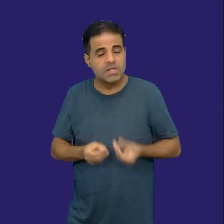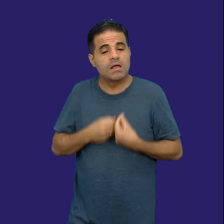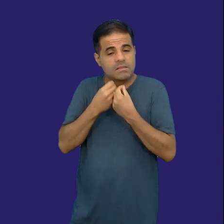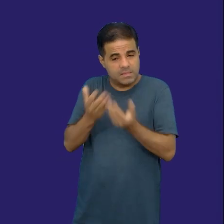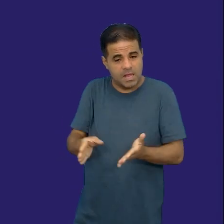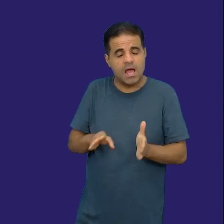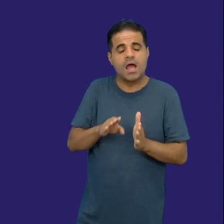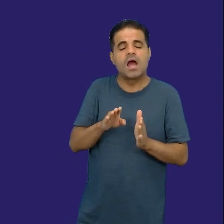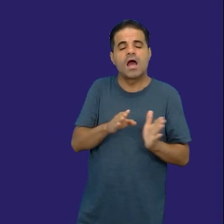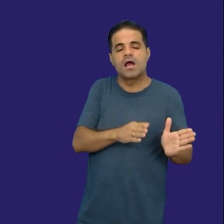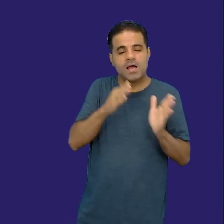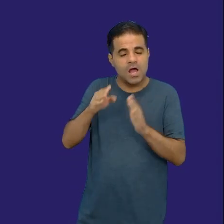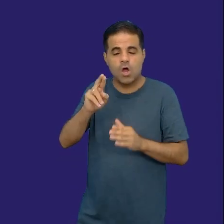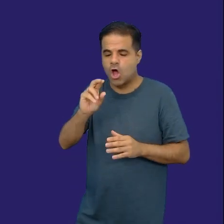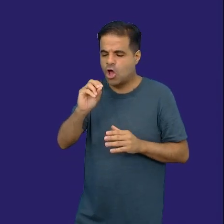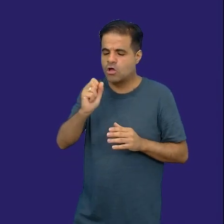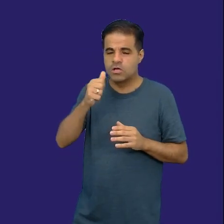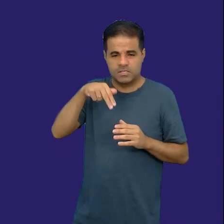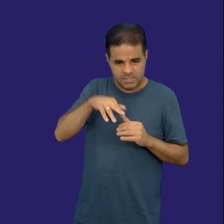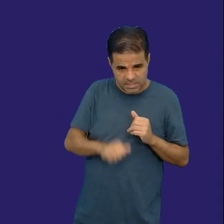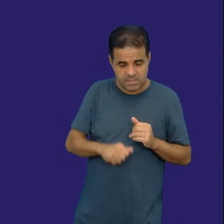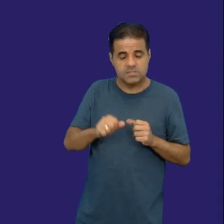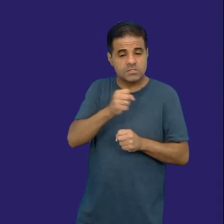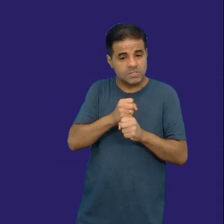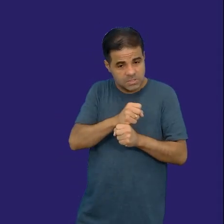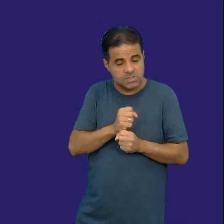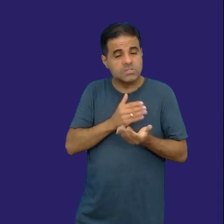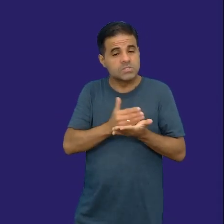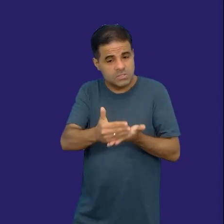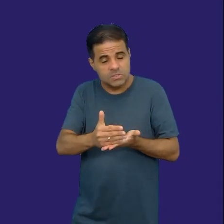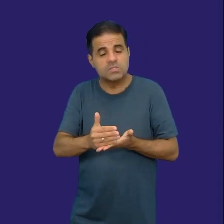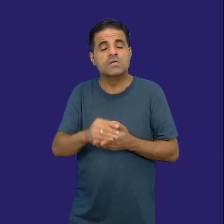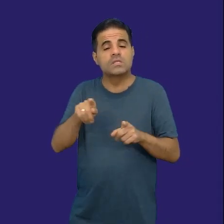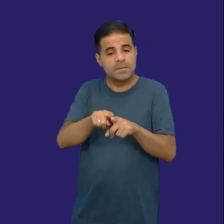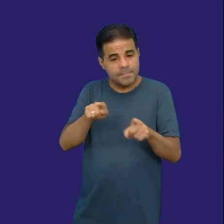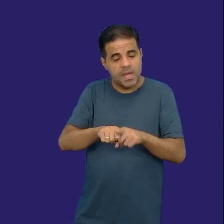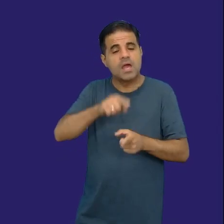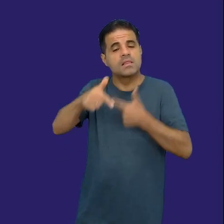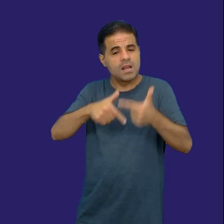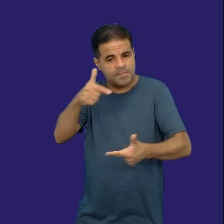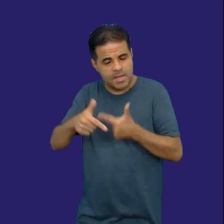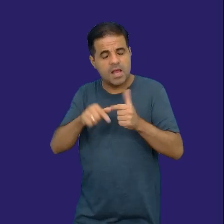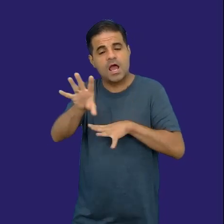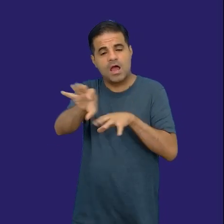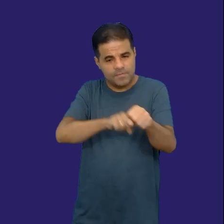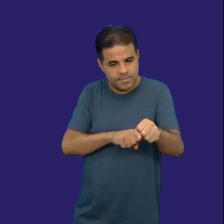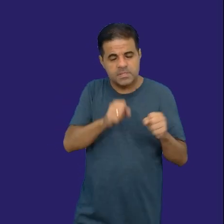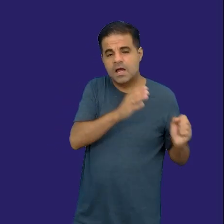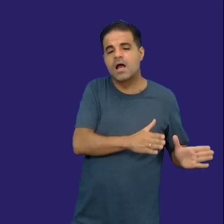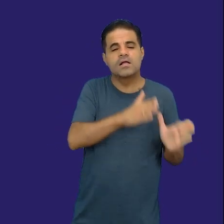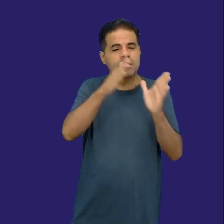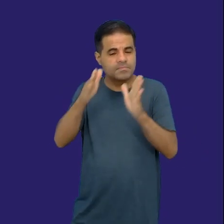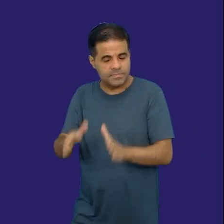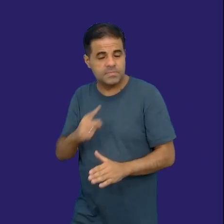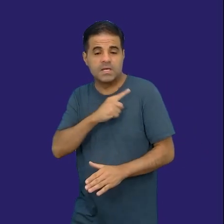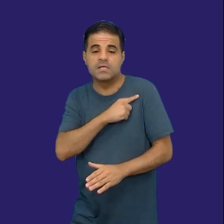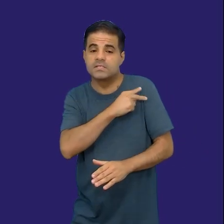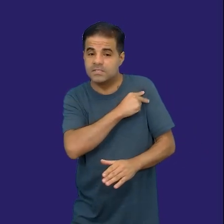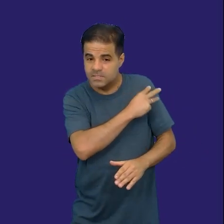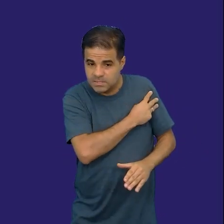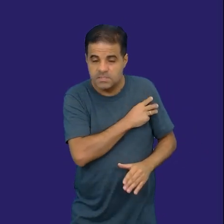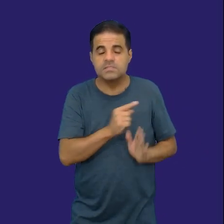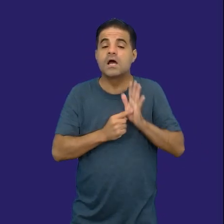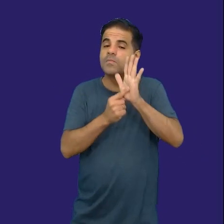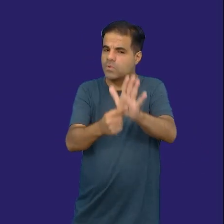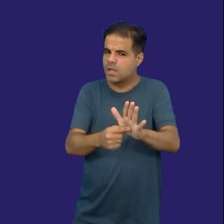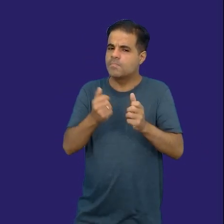de etapa. Eu acho que tanto a Rosana na formação dos anos iniciais, quanto o Marco, né, ele trabalhou com vocês na formação de etapa do ensino médio, eles